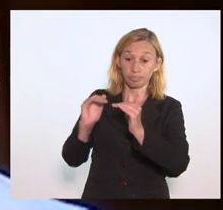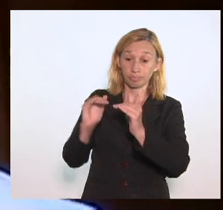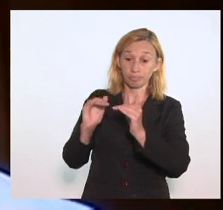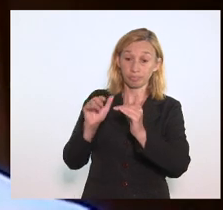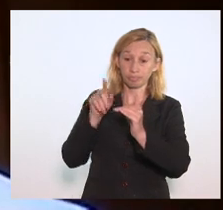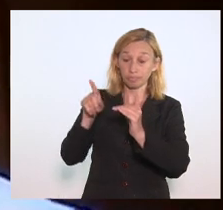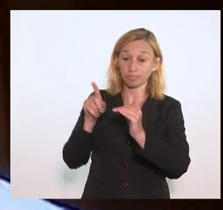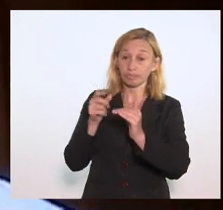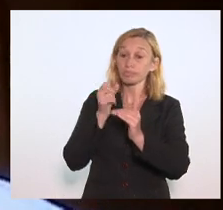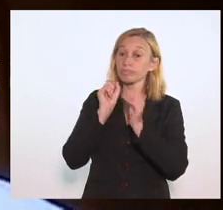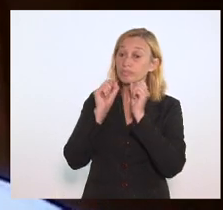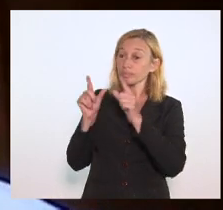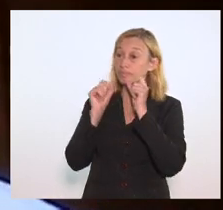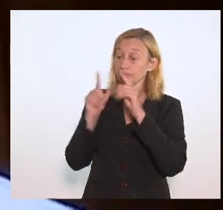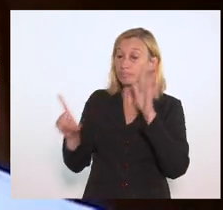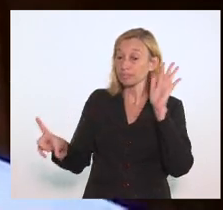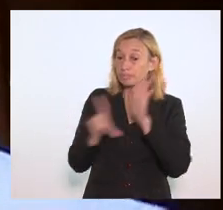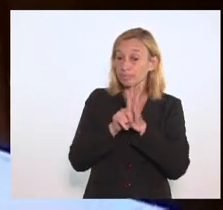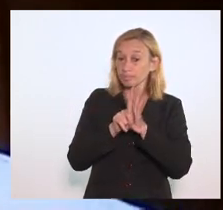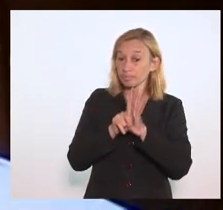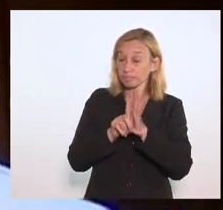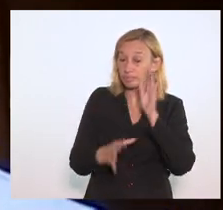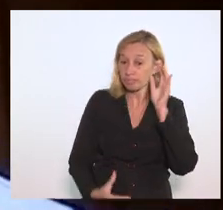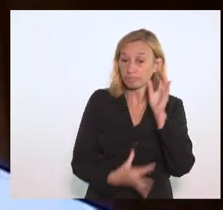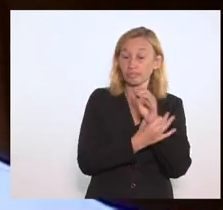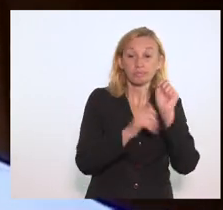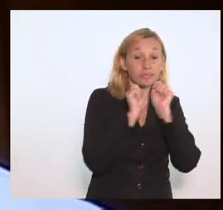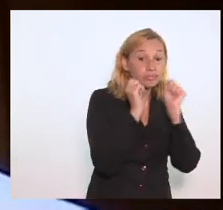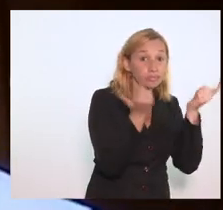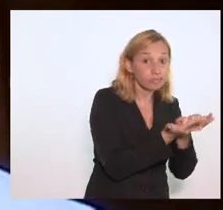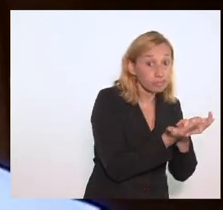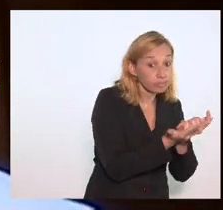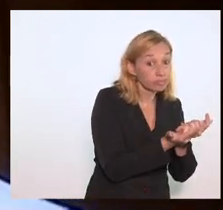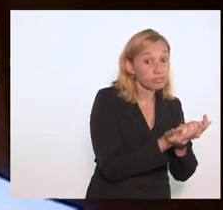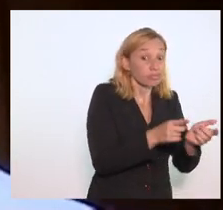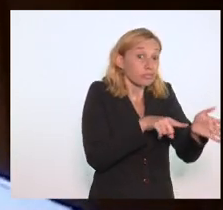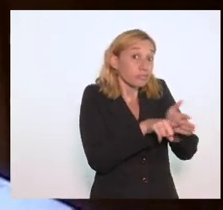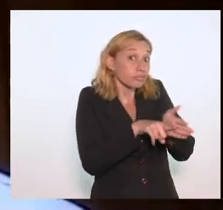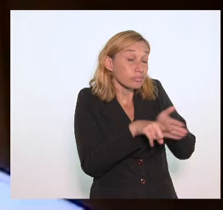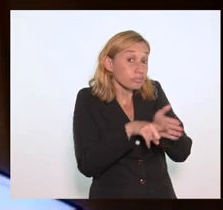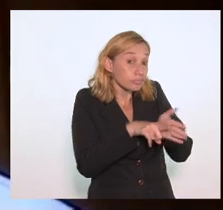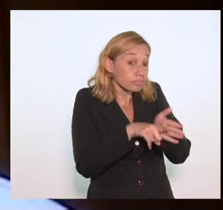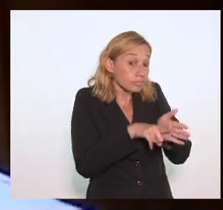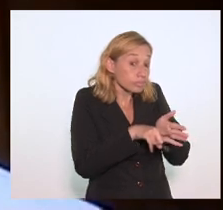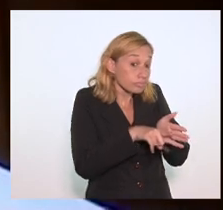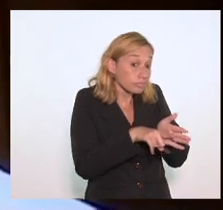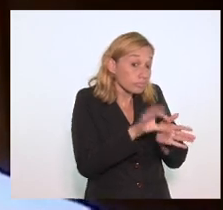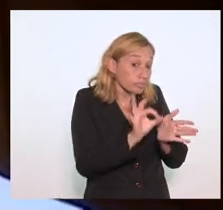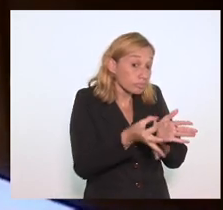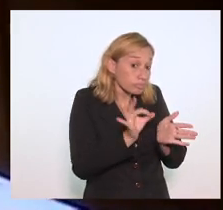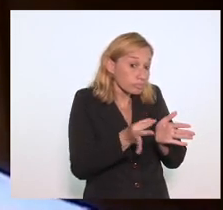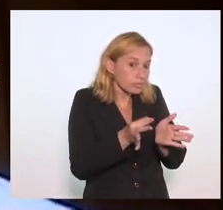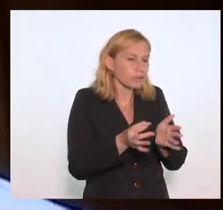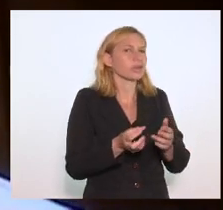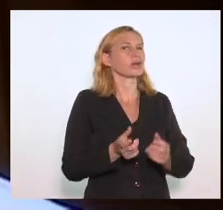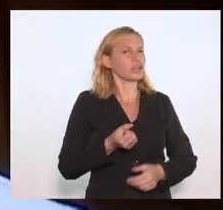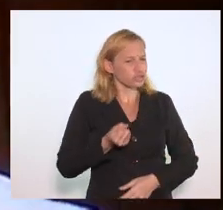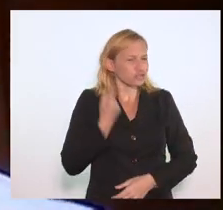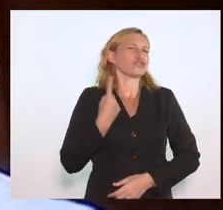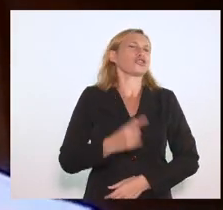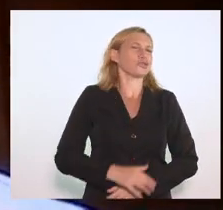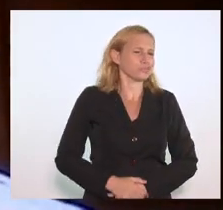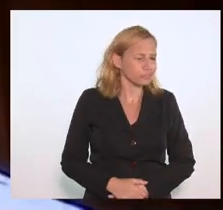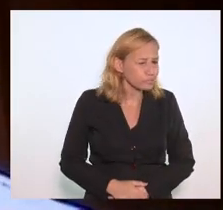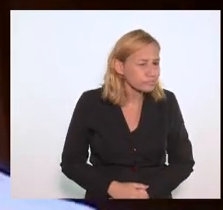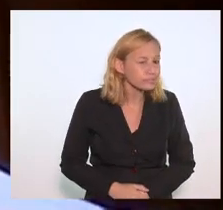lei que assegura a Assembleia o seu papel fiscalizador, que é um papel constitucional, chama muita atenção. Então, a gente